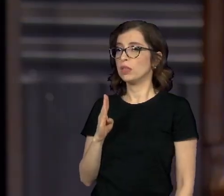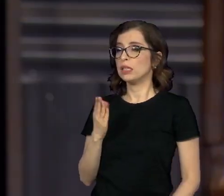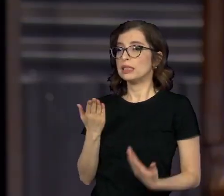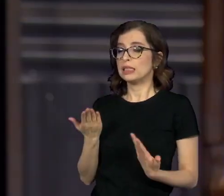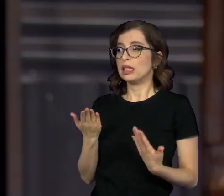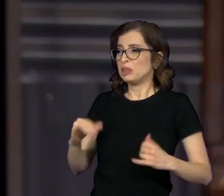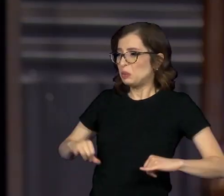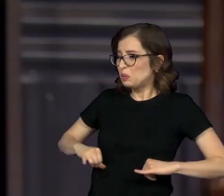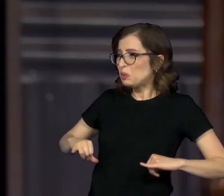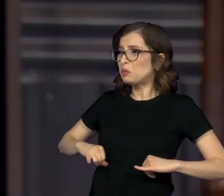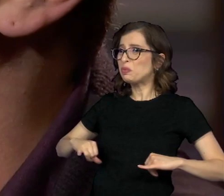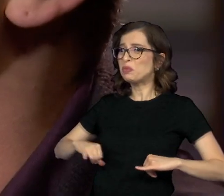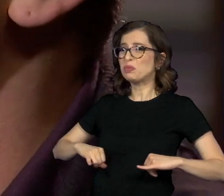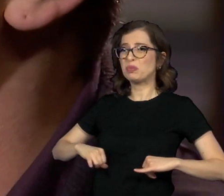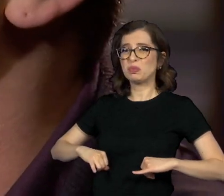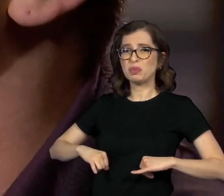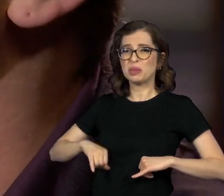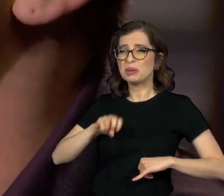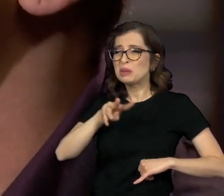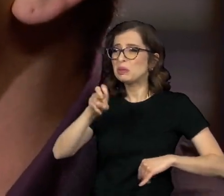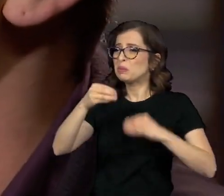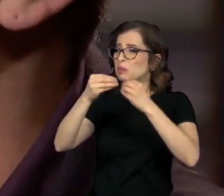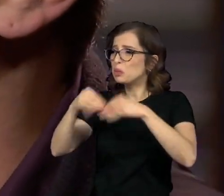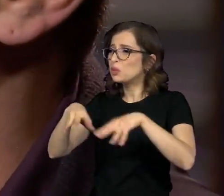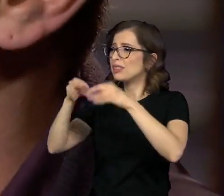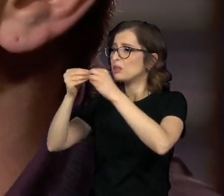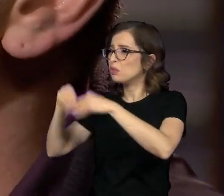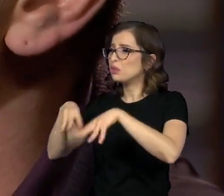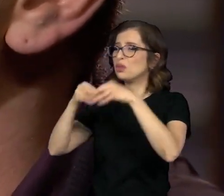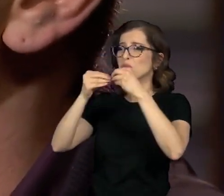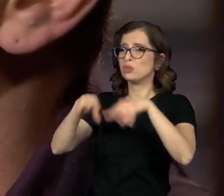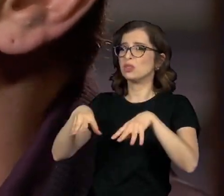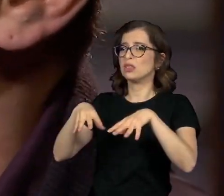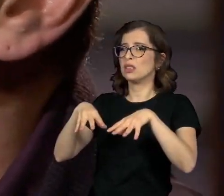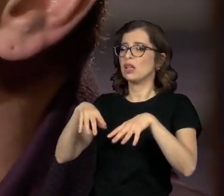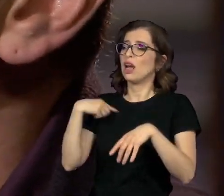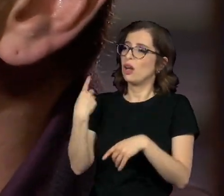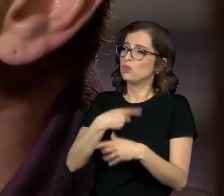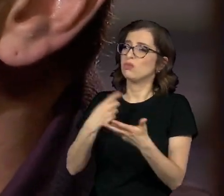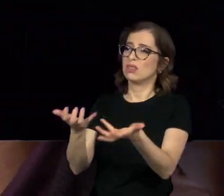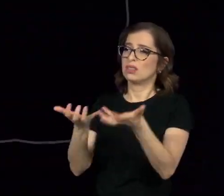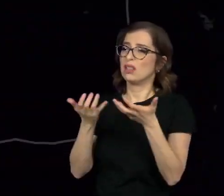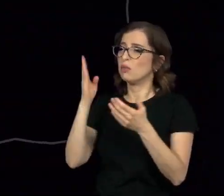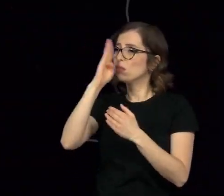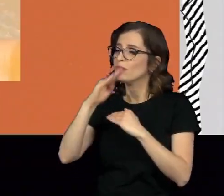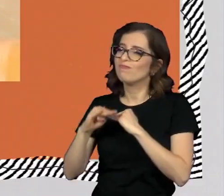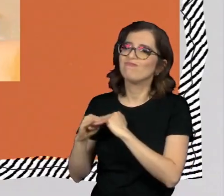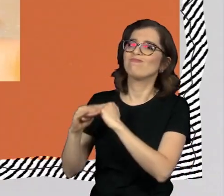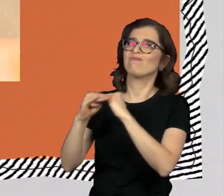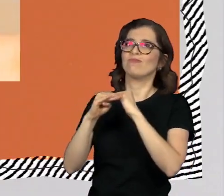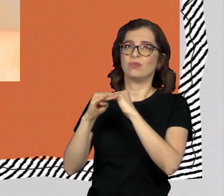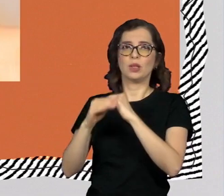Neste ranking, o que eu penso é num país mais democrático para todos, que possa acolher a todos.